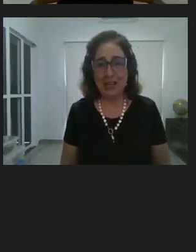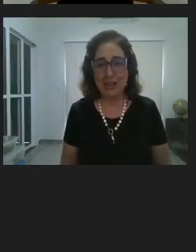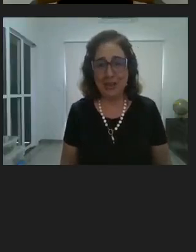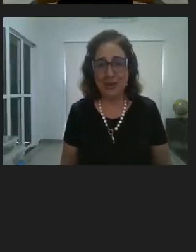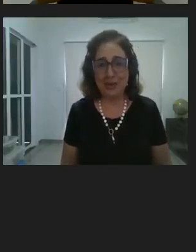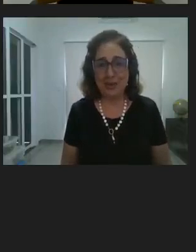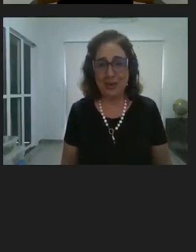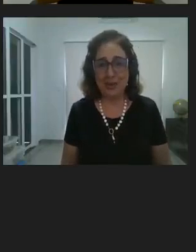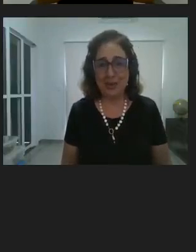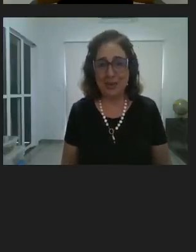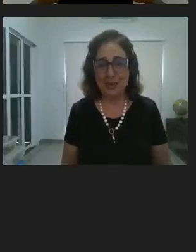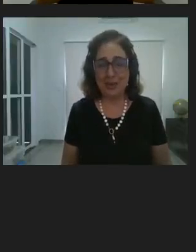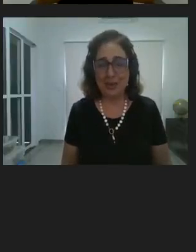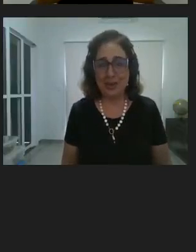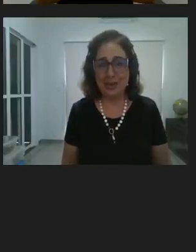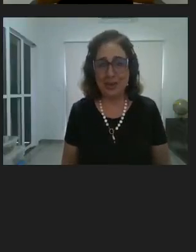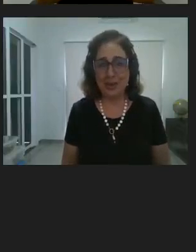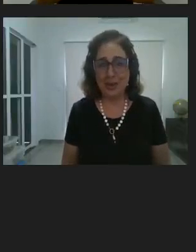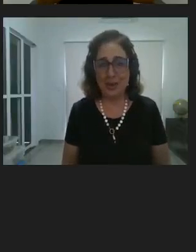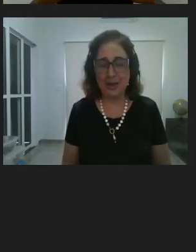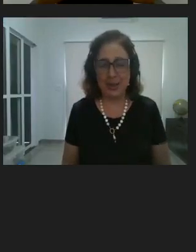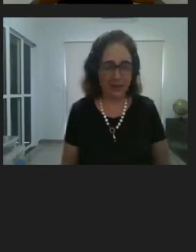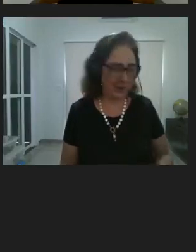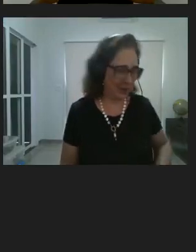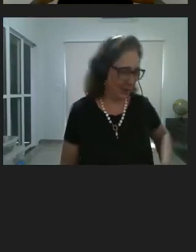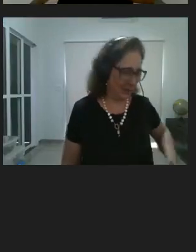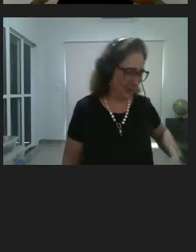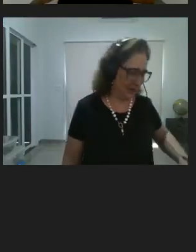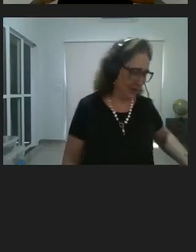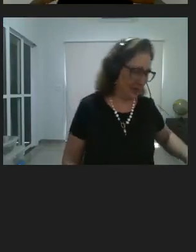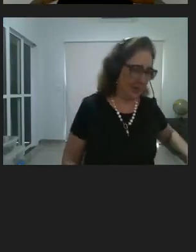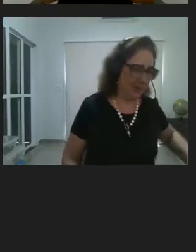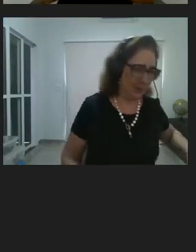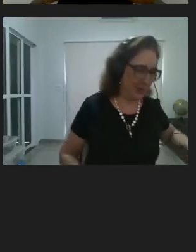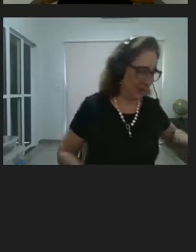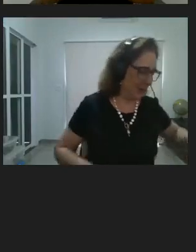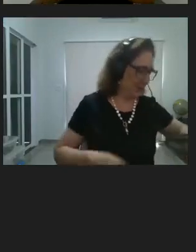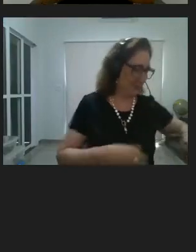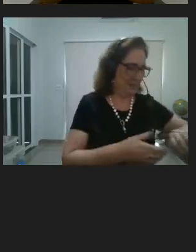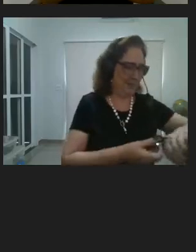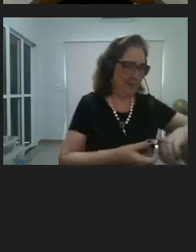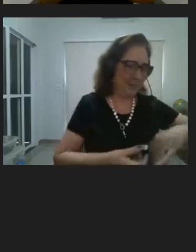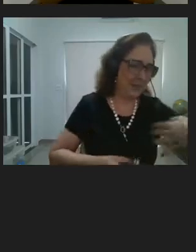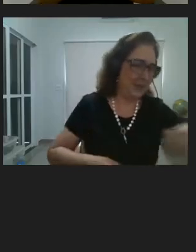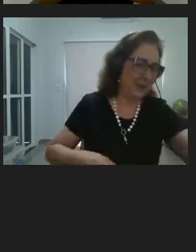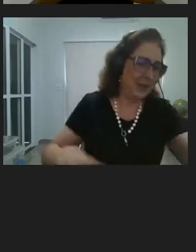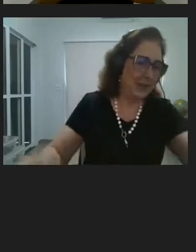Só um momentinho. Tatiana, seu som não está saindo.